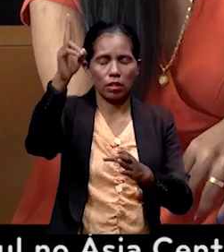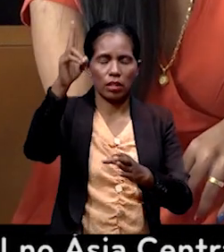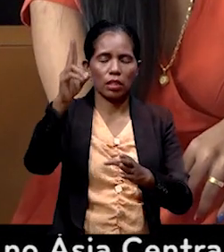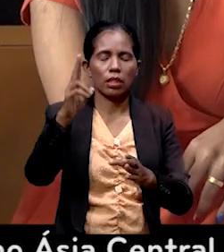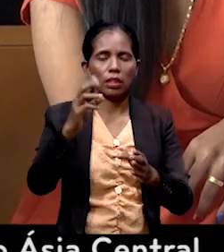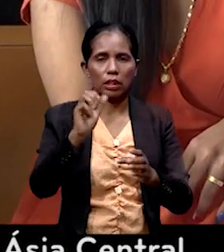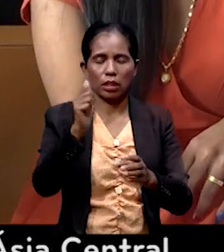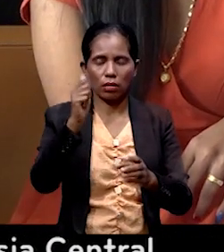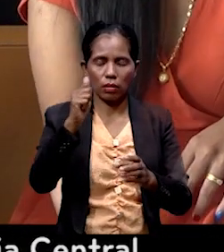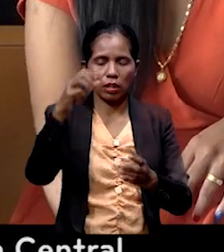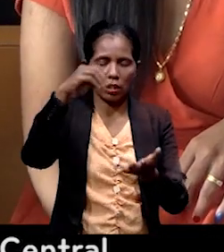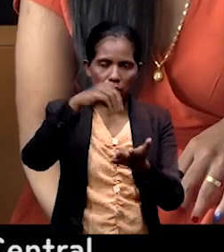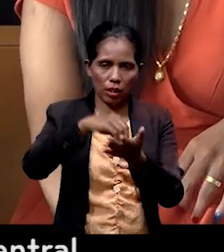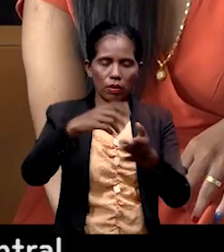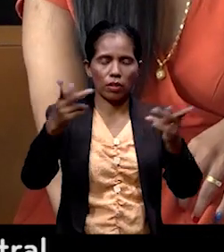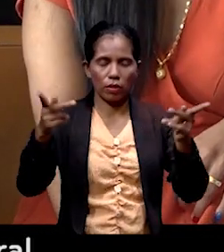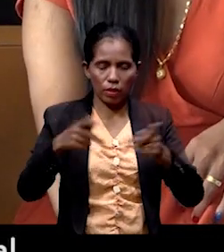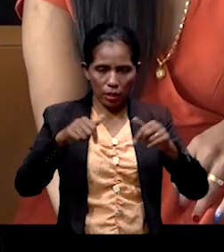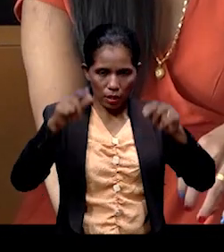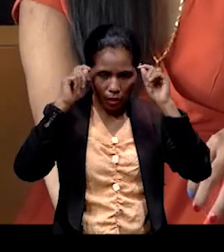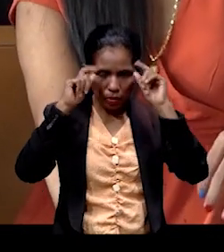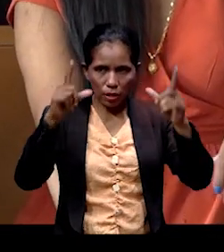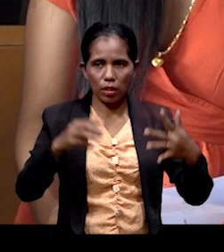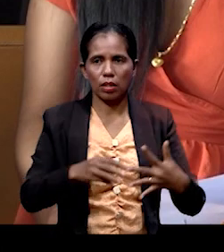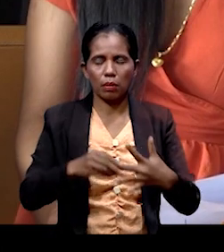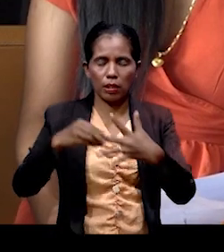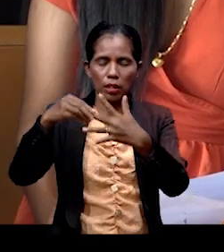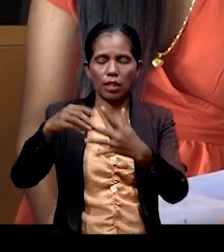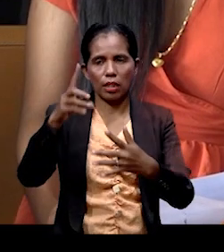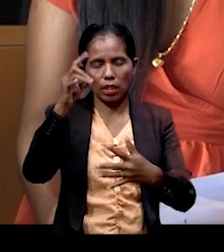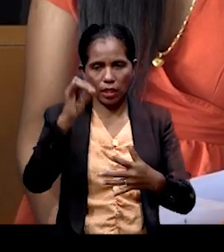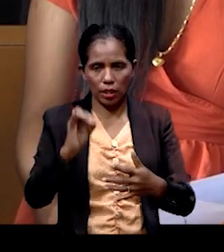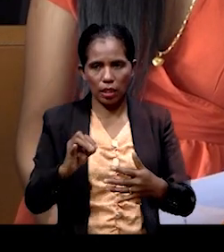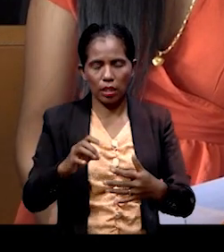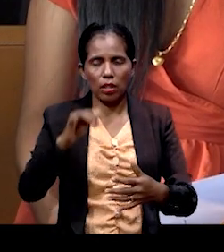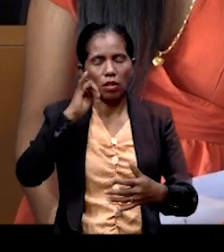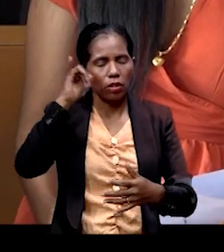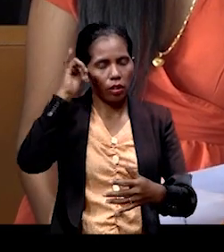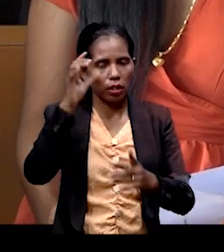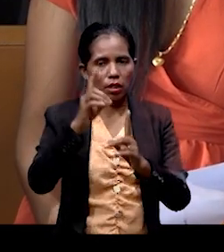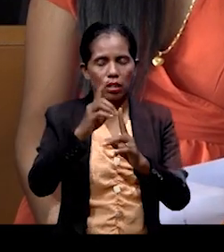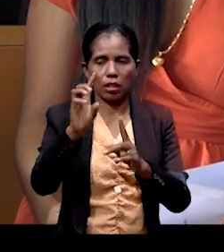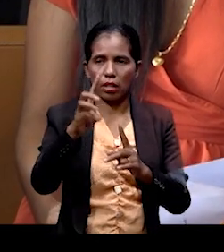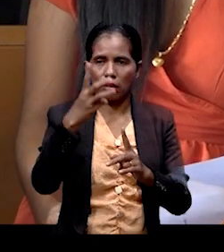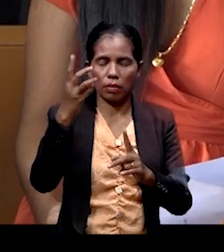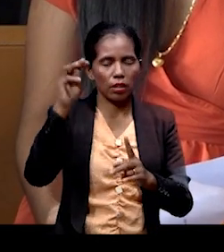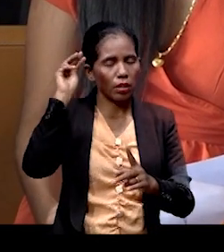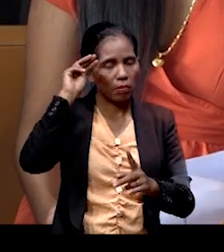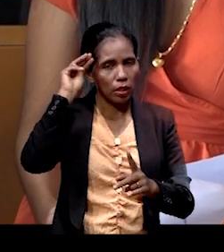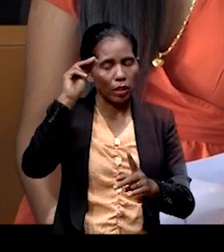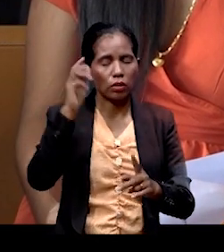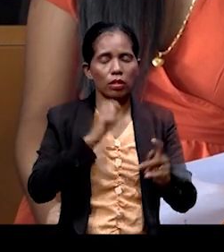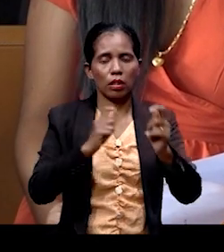na iha território Timor, especificamente iha Dili. Jorge, dia 16, senhor ministro de transporte